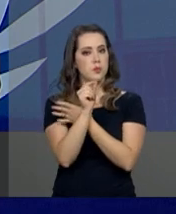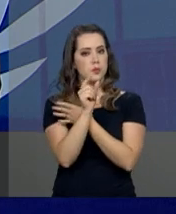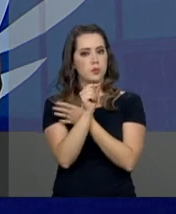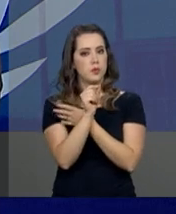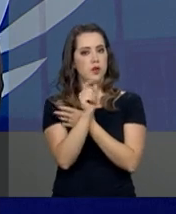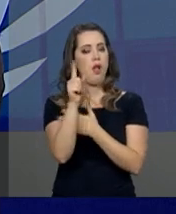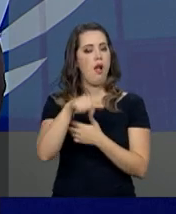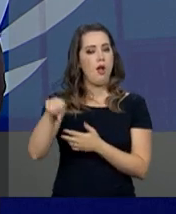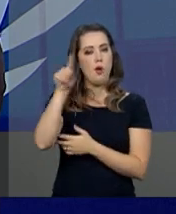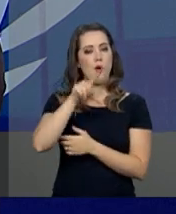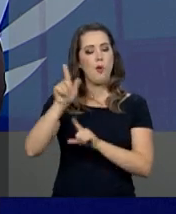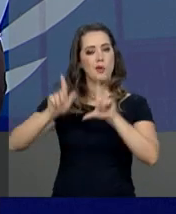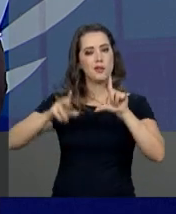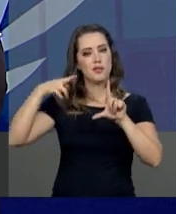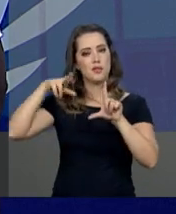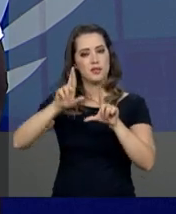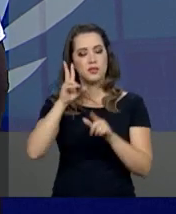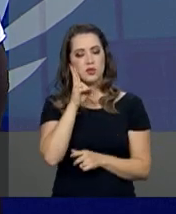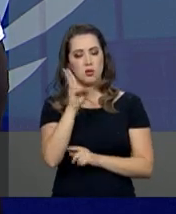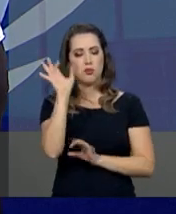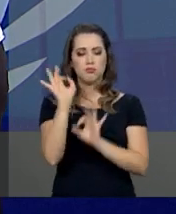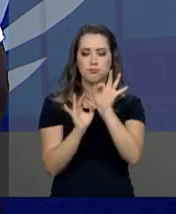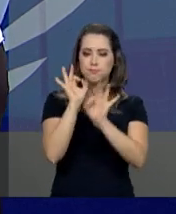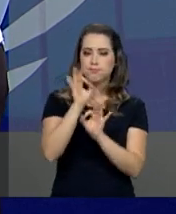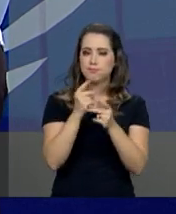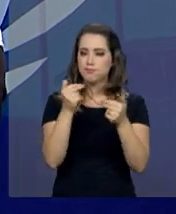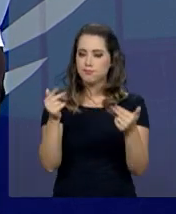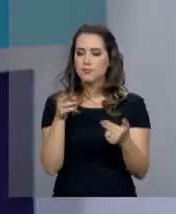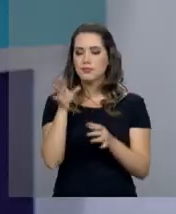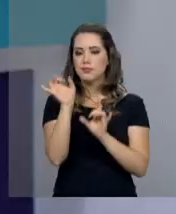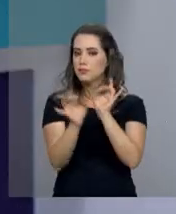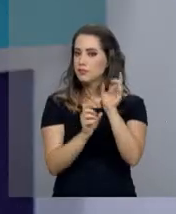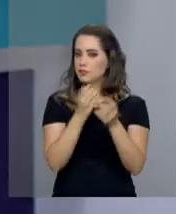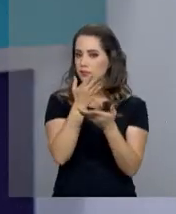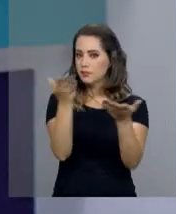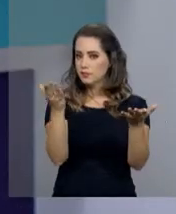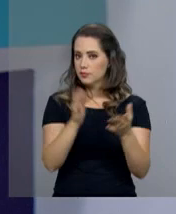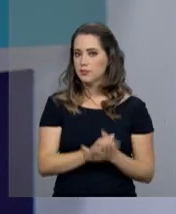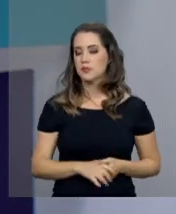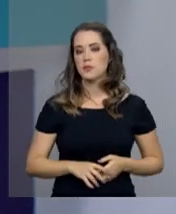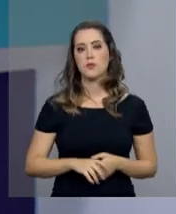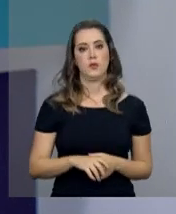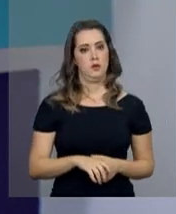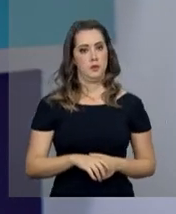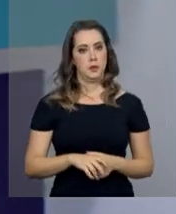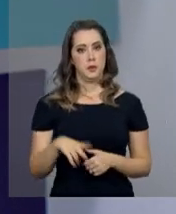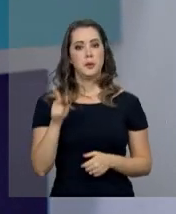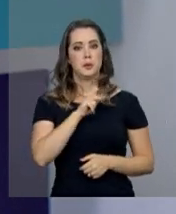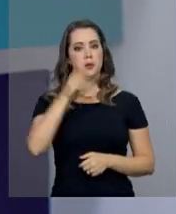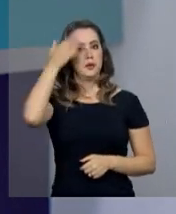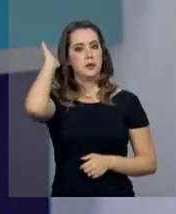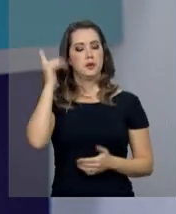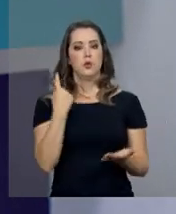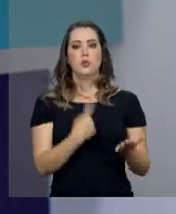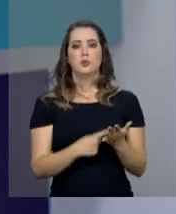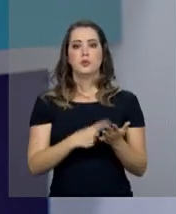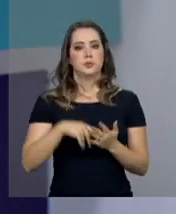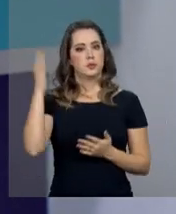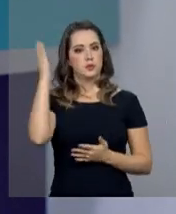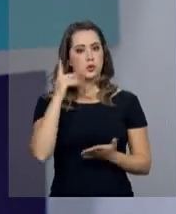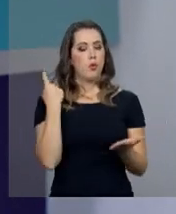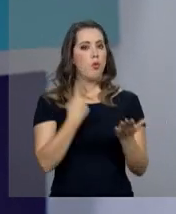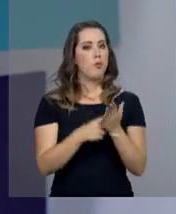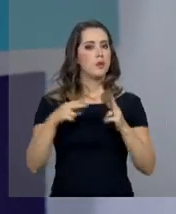roupa tv nbr que nós preparamos conteúdos exclusivos para vocês e olha o presidente michel temer reiterou o compromisso do brasil com acordo de